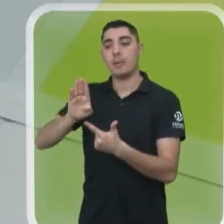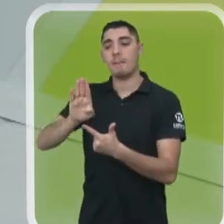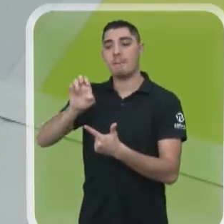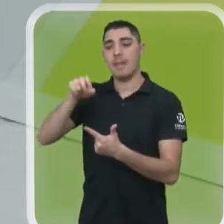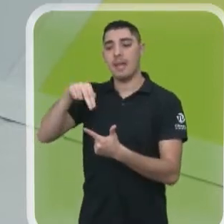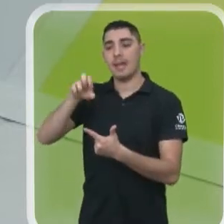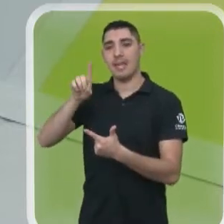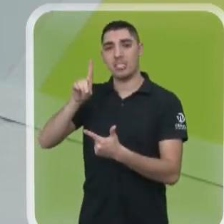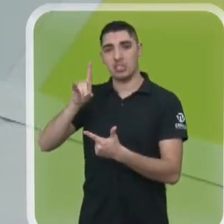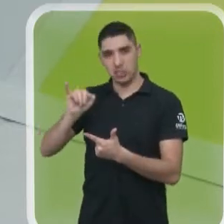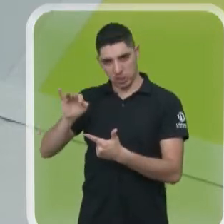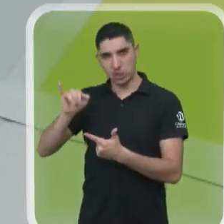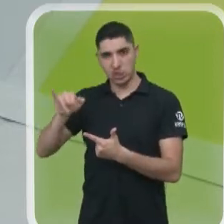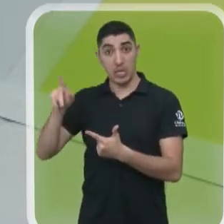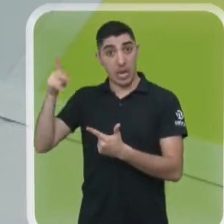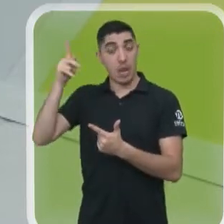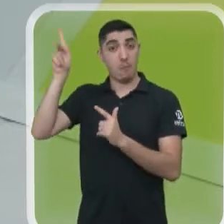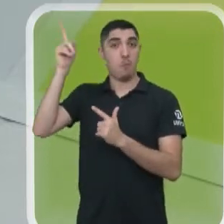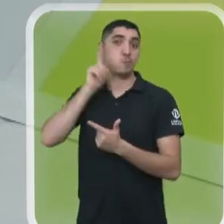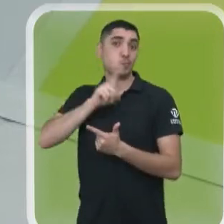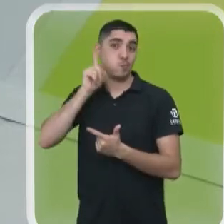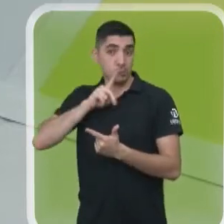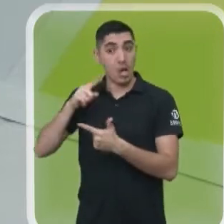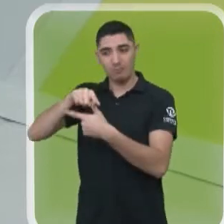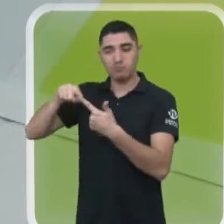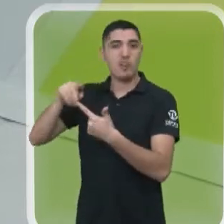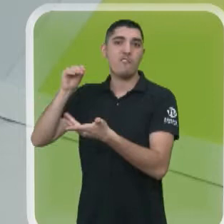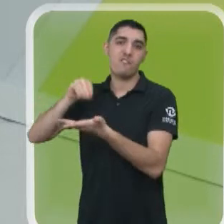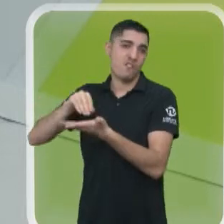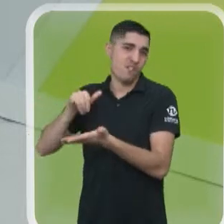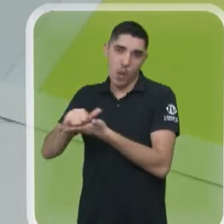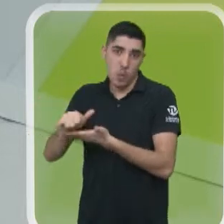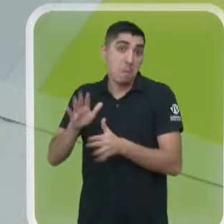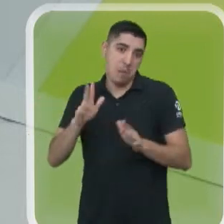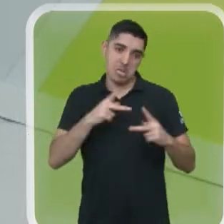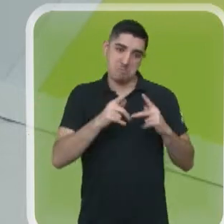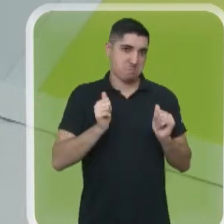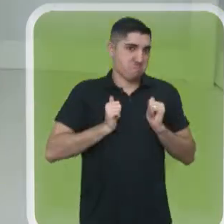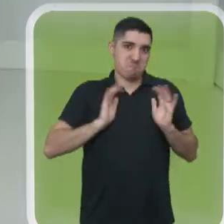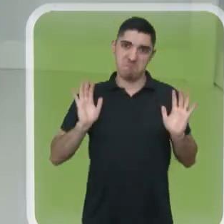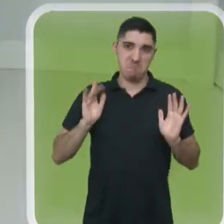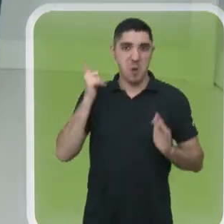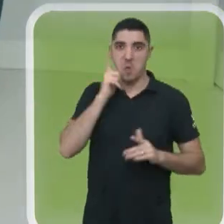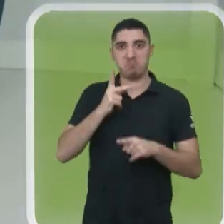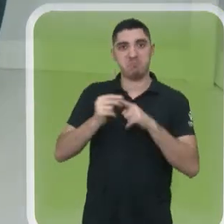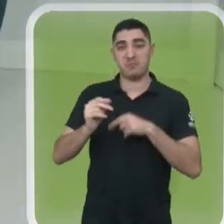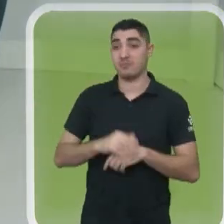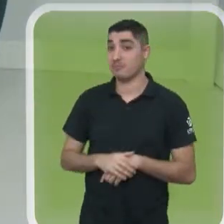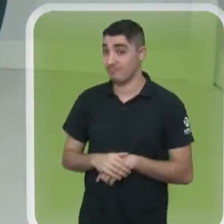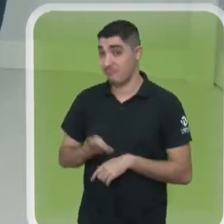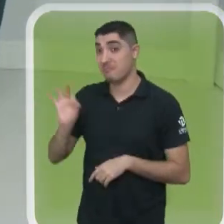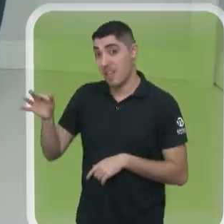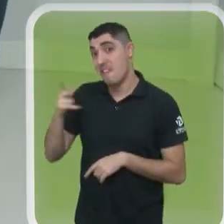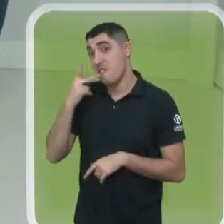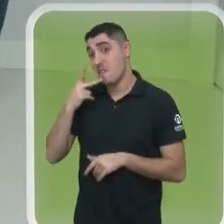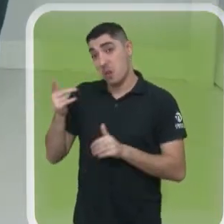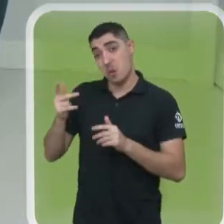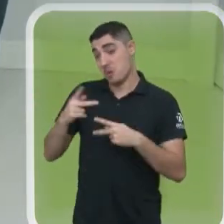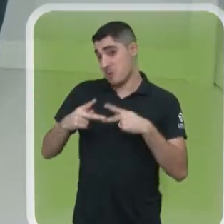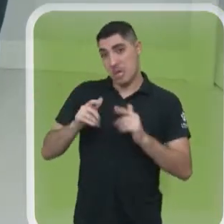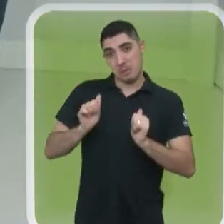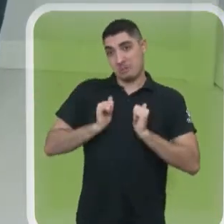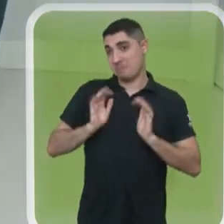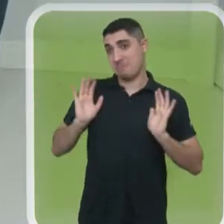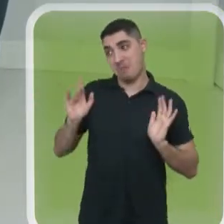jogador americano bom demais os dois não jogaram mas são Tem Nada Com Isso foi lá e fez o resultado é como você disse Nações ela tem a ver com isso aí